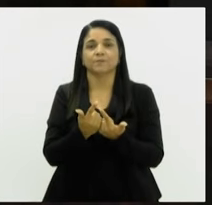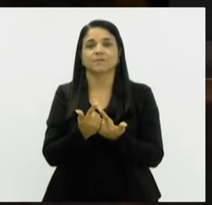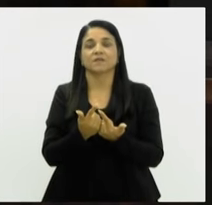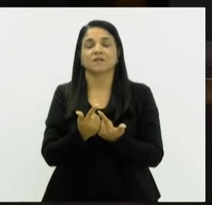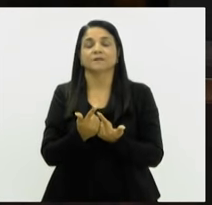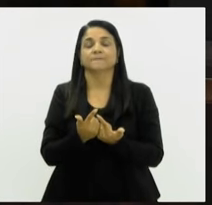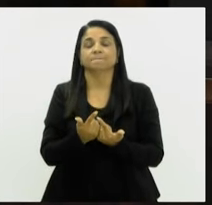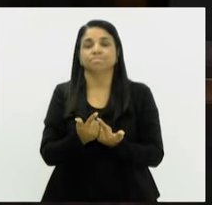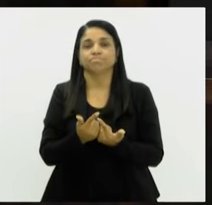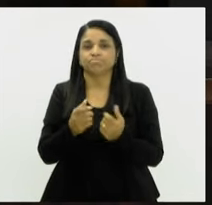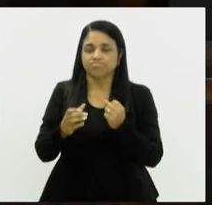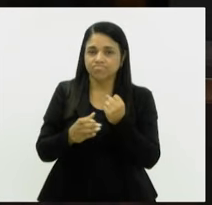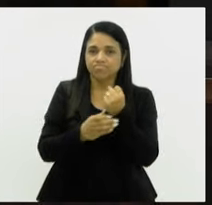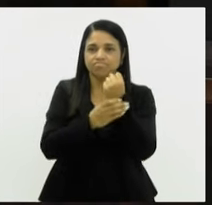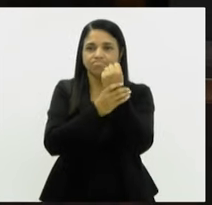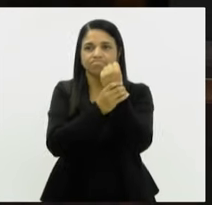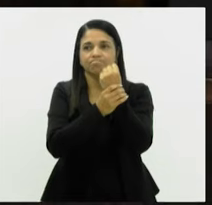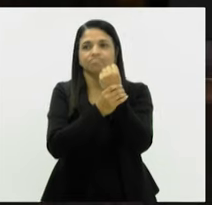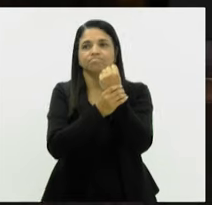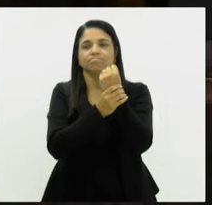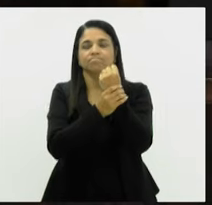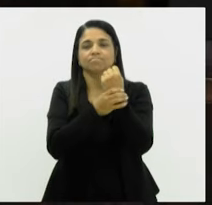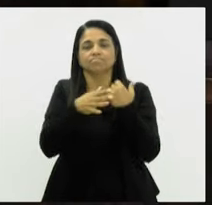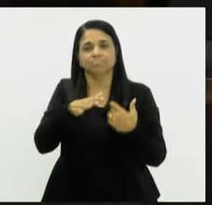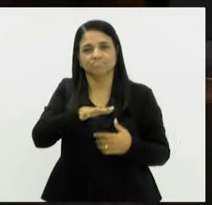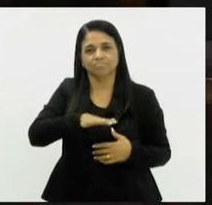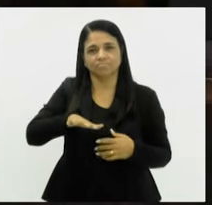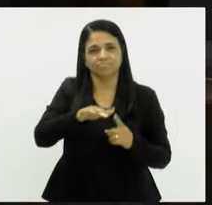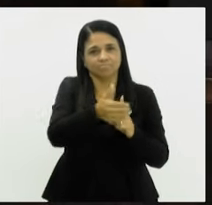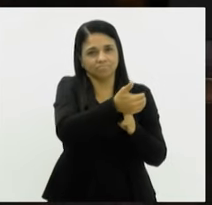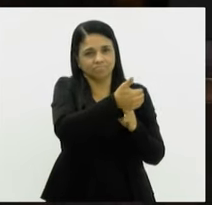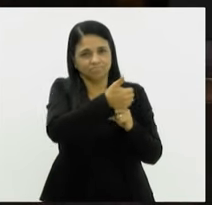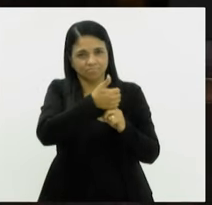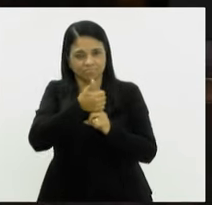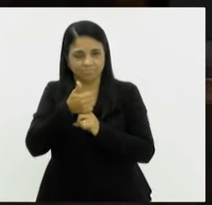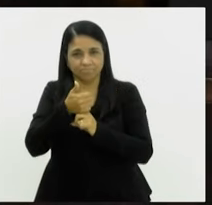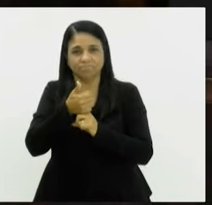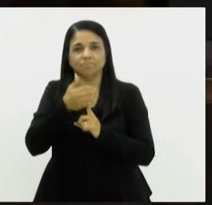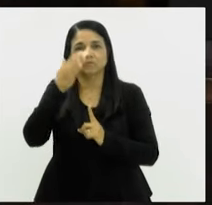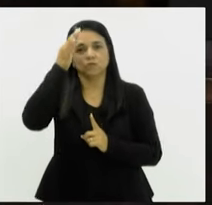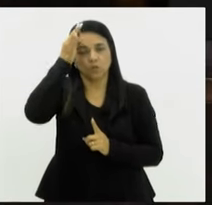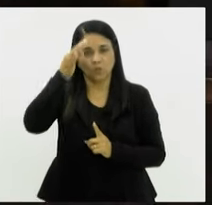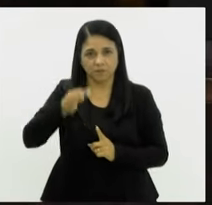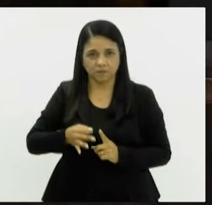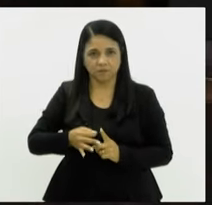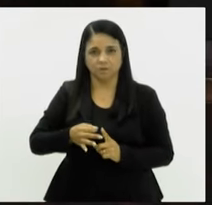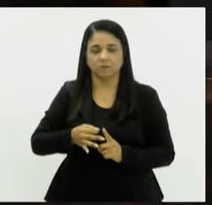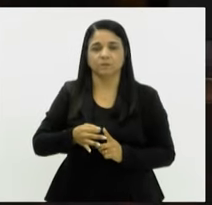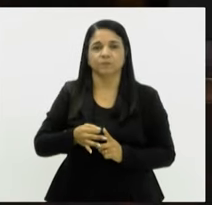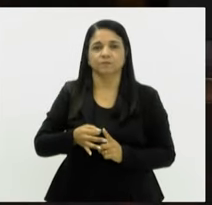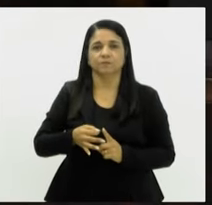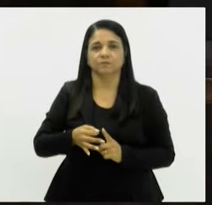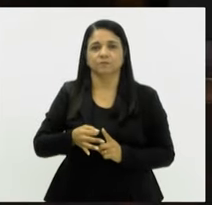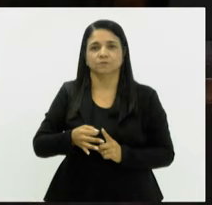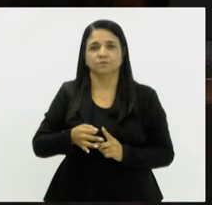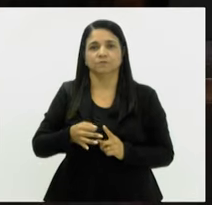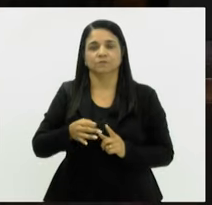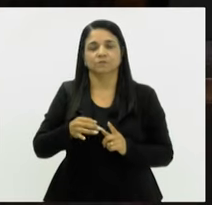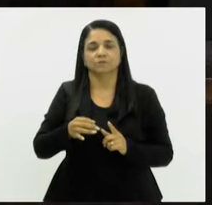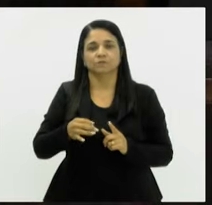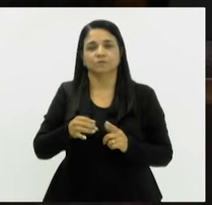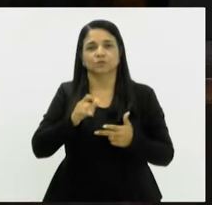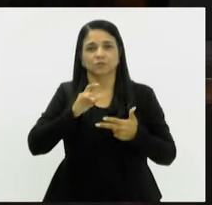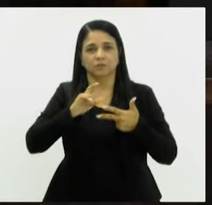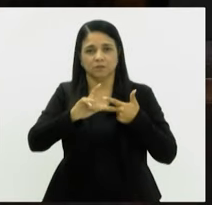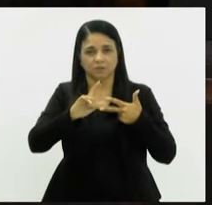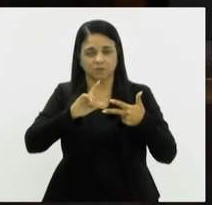Monteiro, garantindo, assim, também esse espaço de acolhimento e de compreensão do Legislativo como